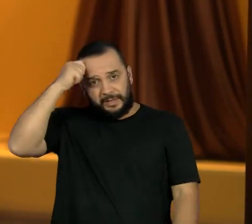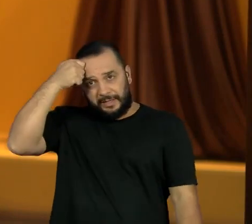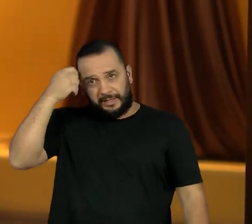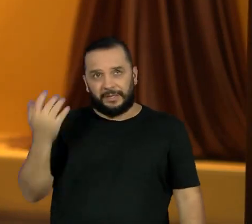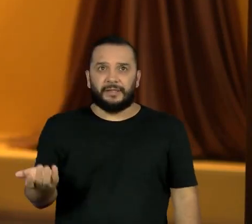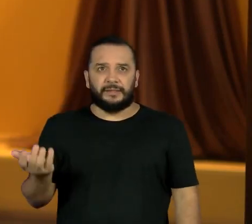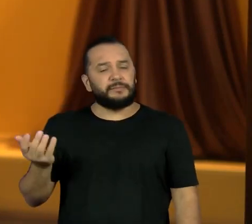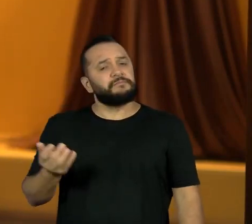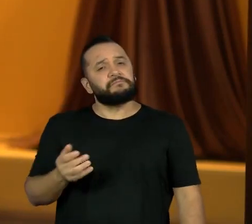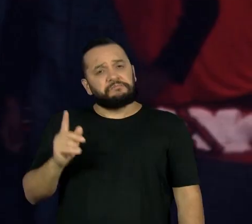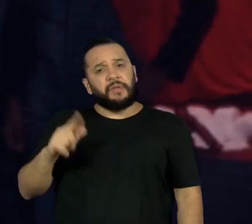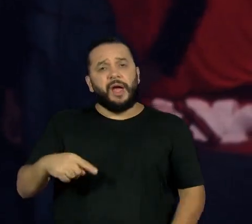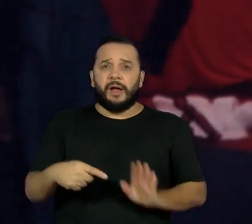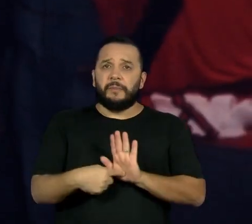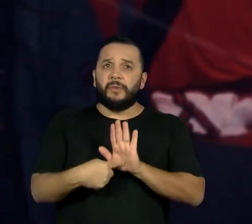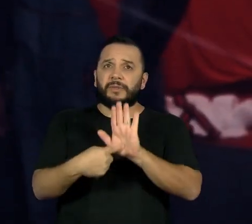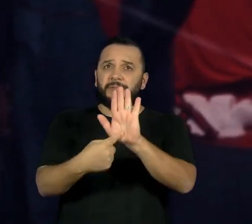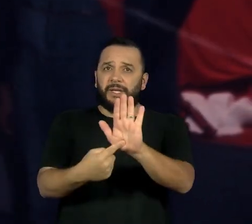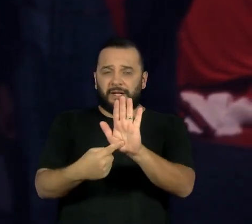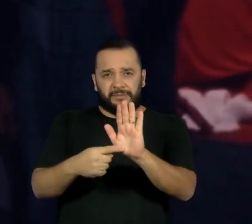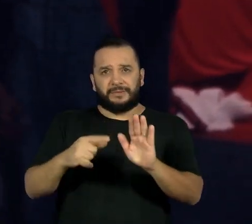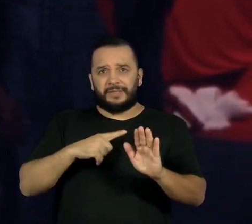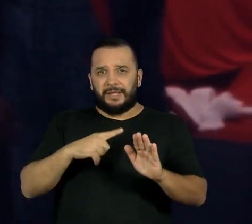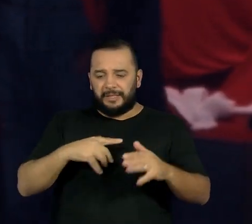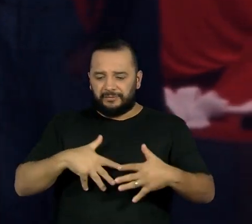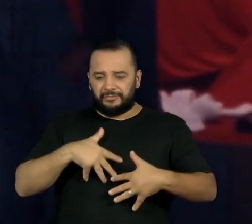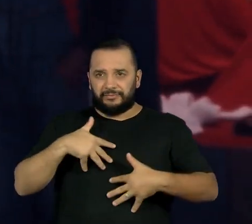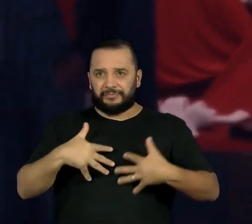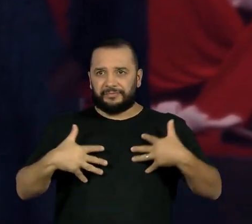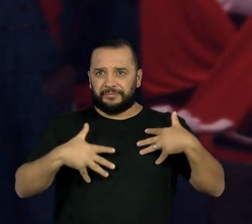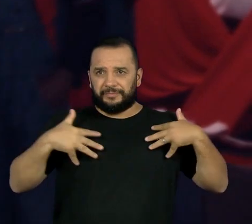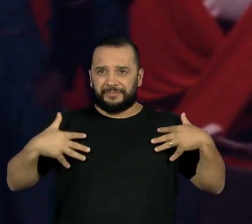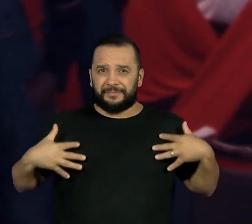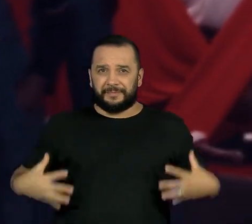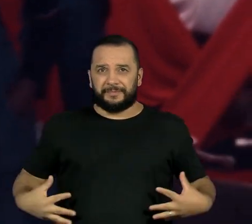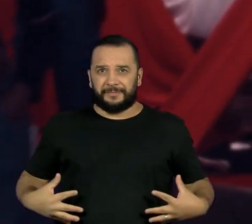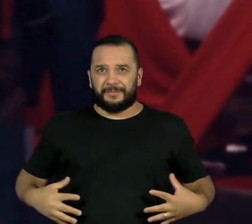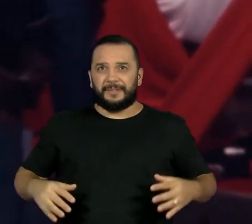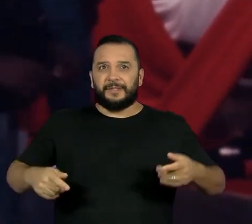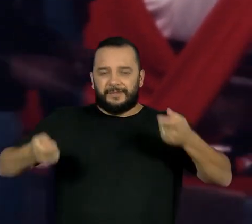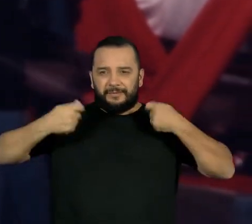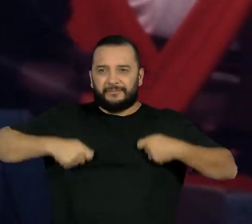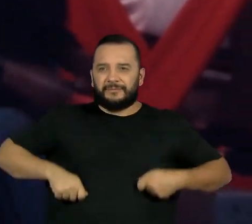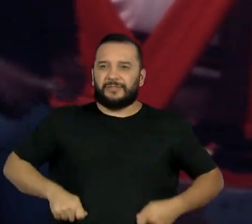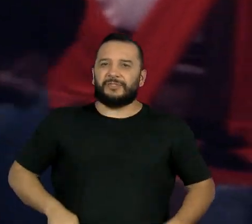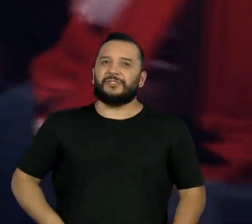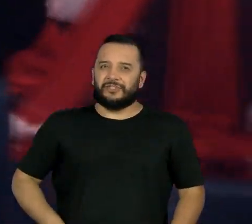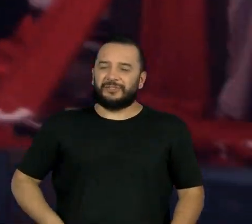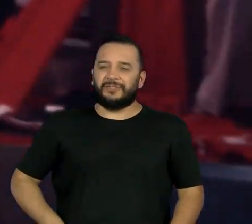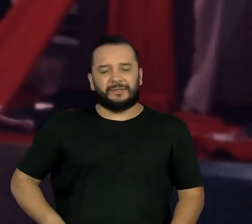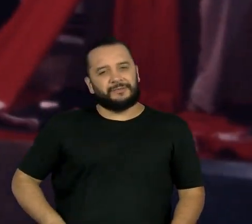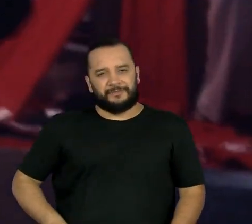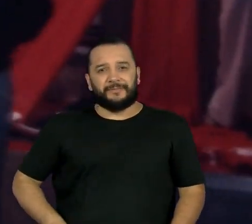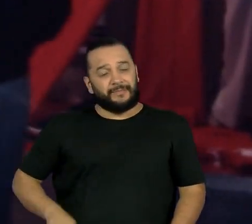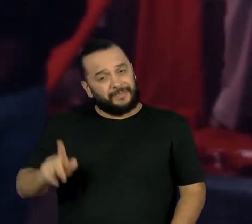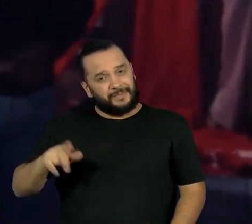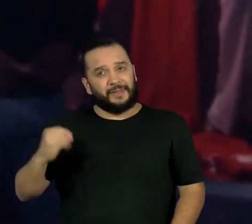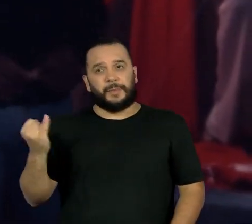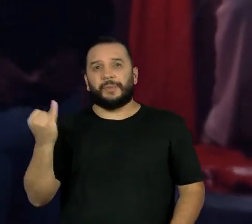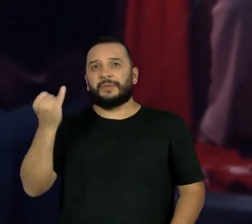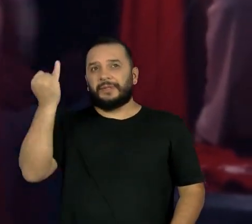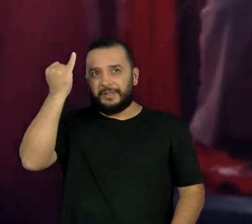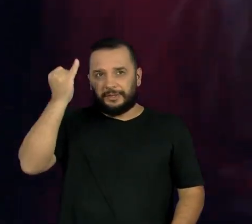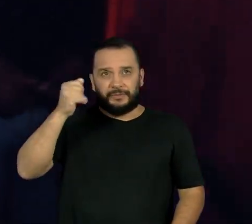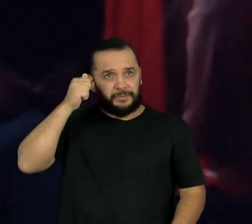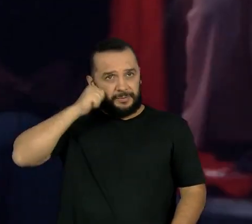só são estampados. Eu acredito que o vestir, se a gente for pensar de uma maneira expandida, ele é tão importante, né, para